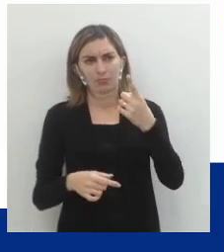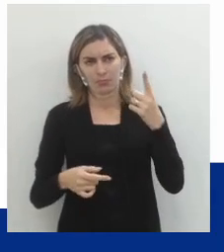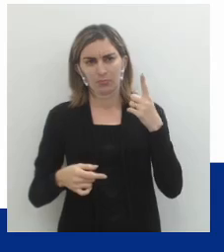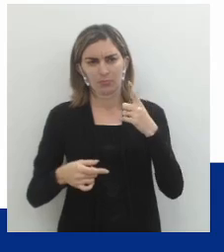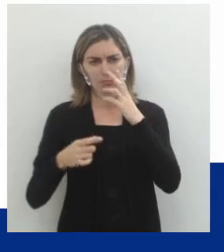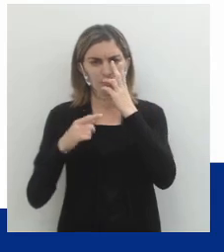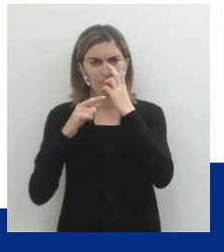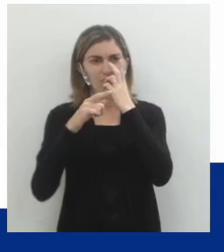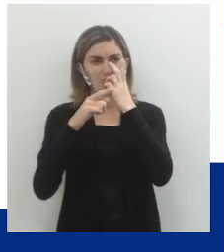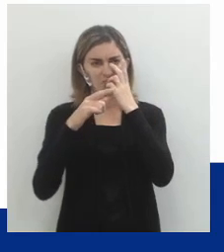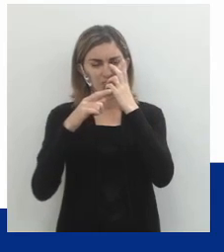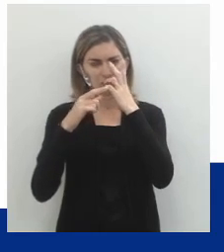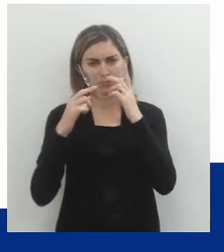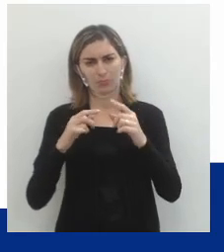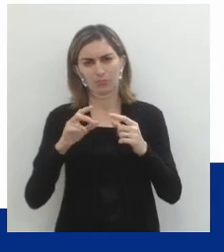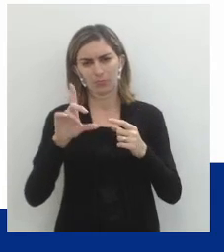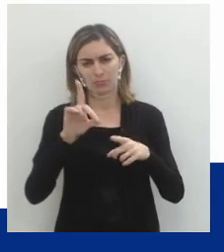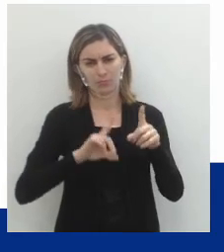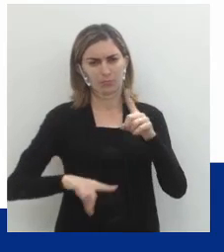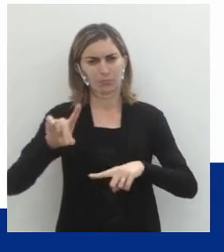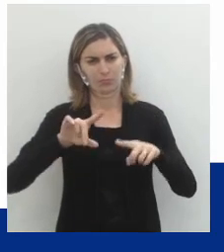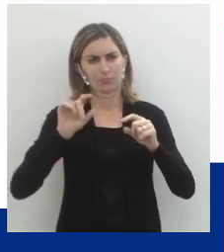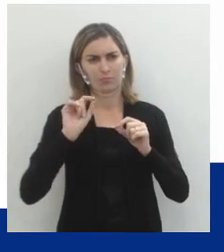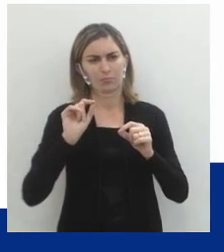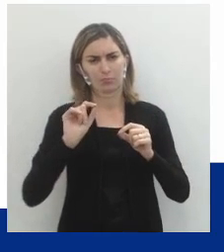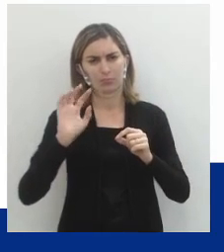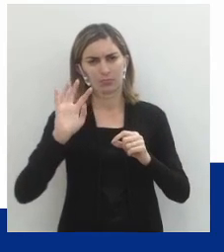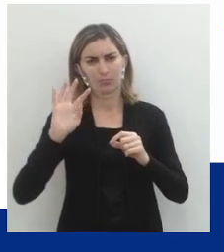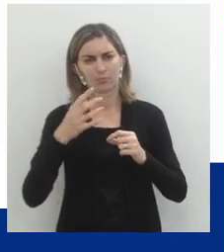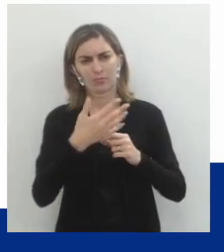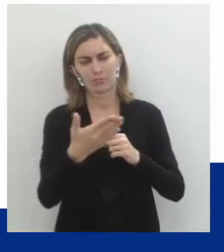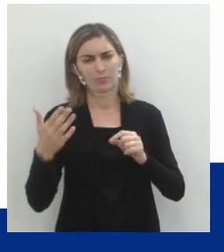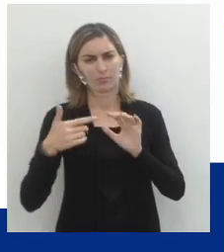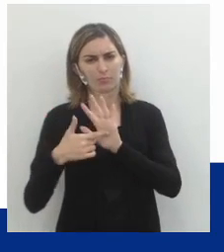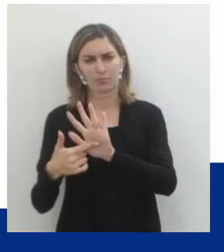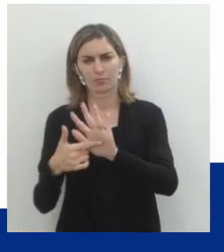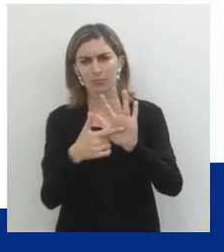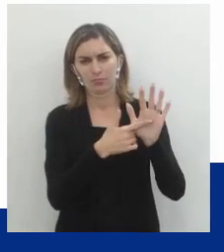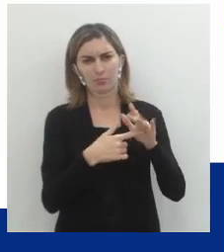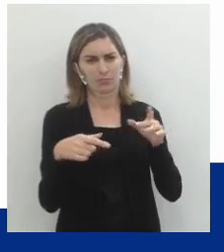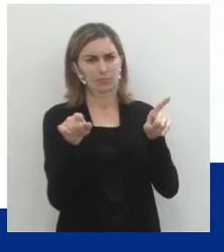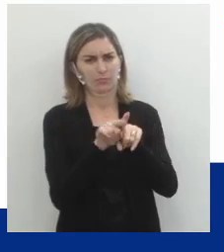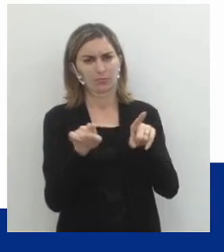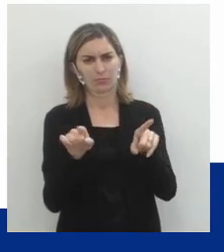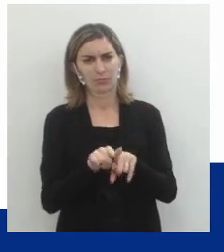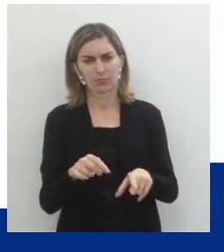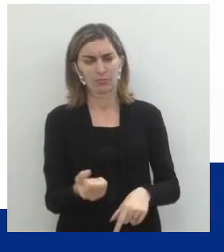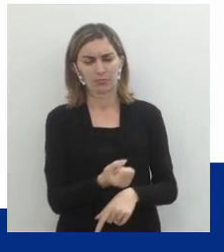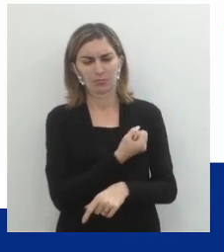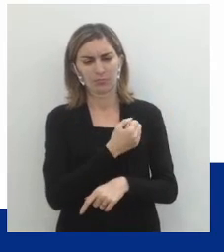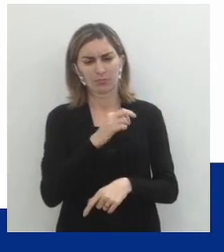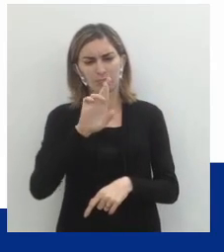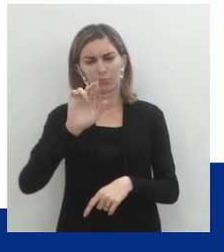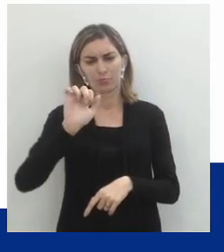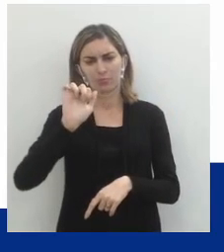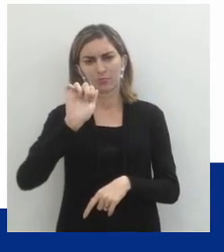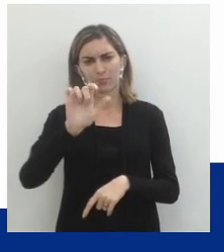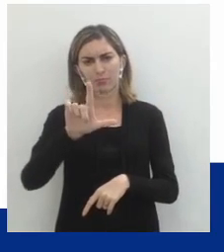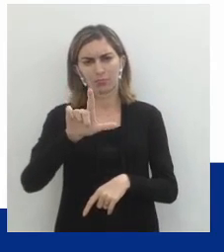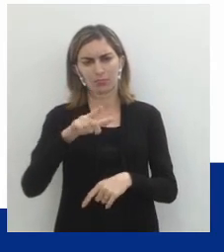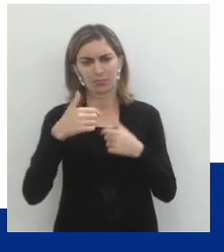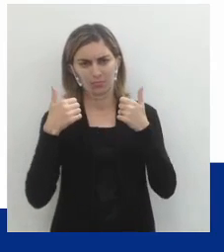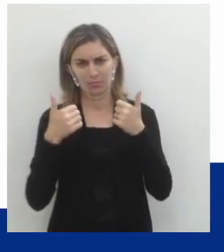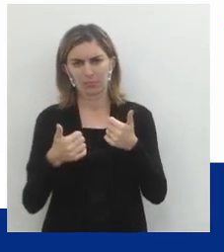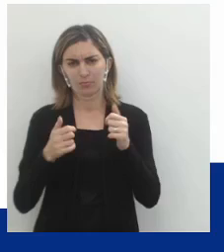reais. E o contradomínio serão resultados apresentados também nos números reais, beleza? Então